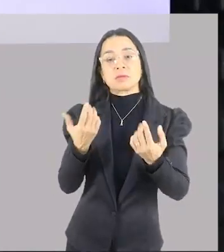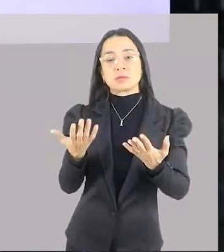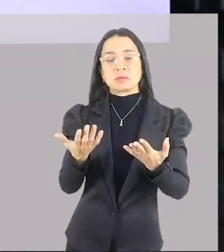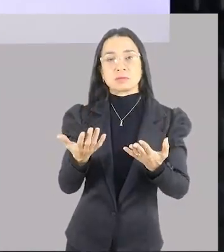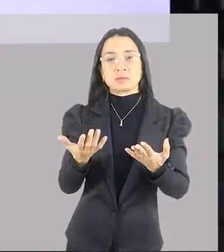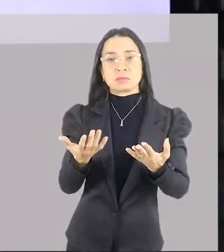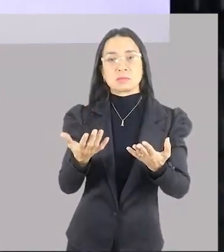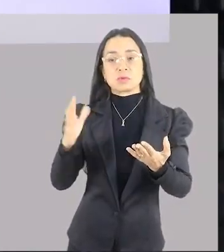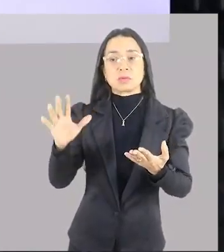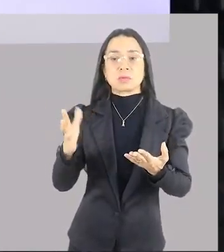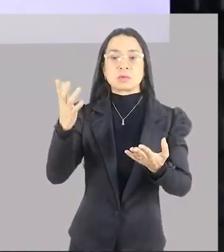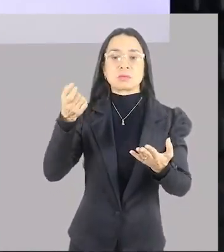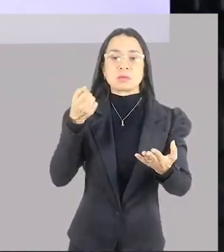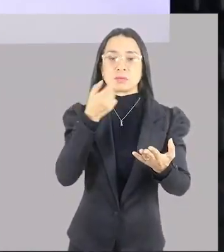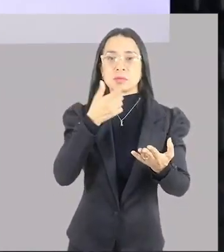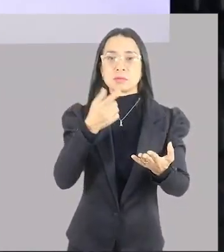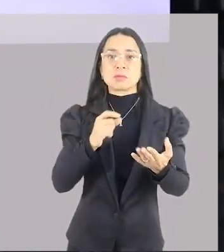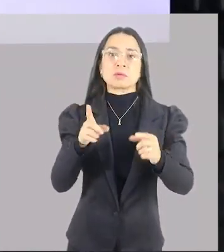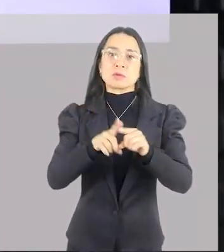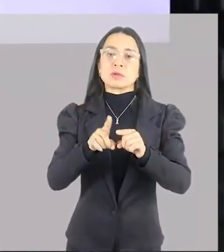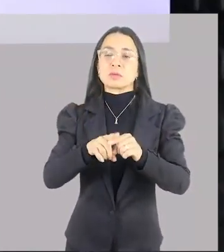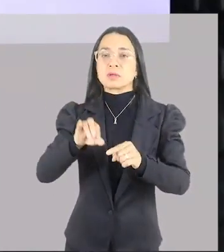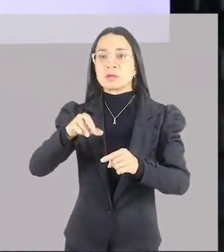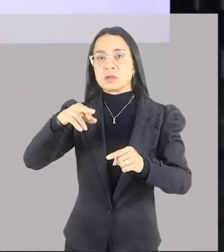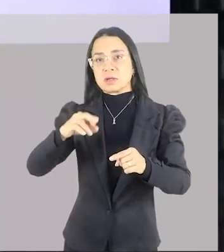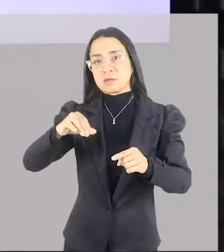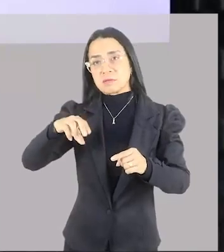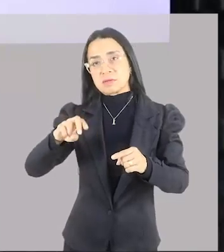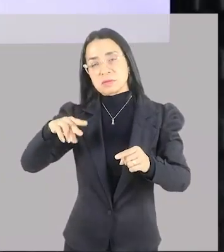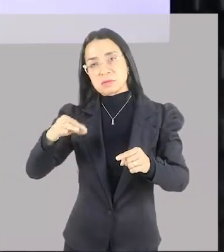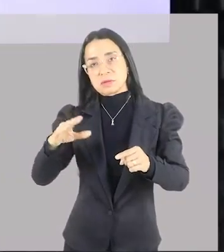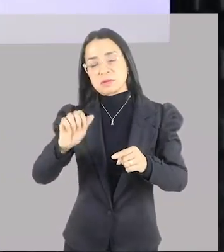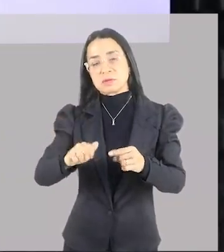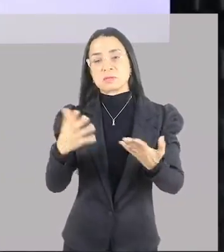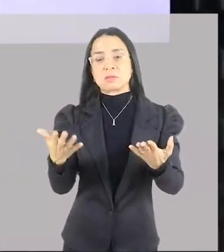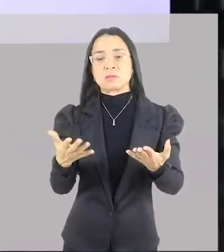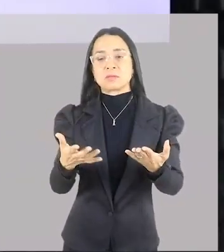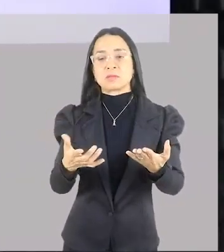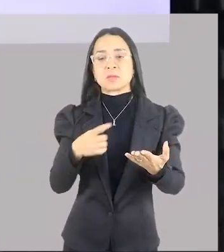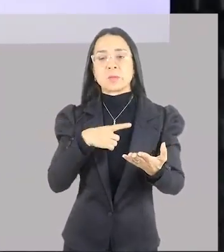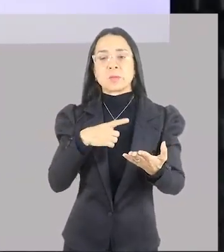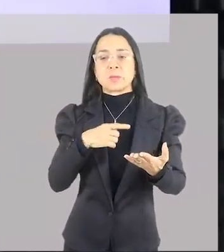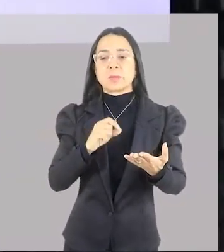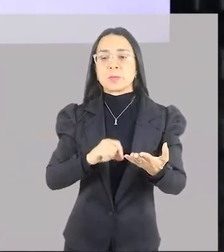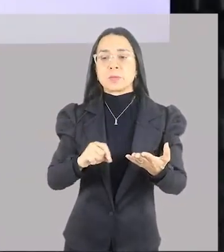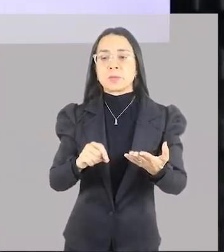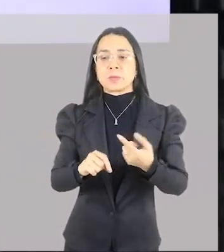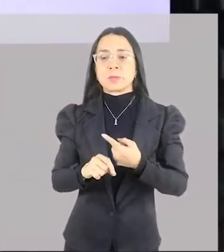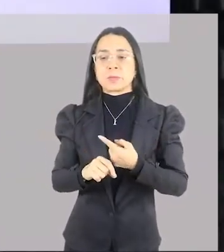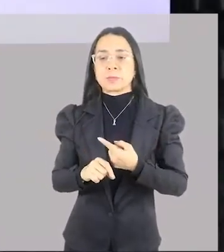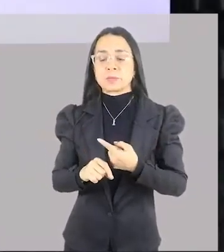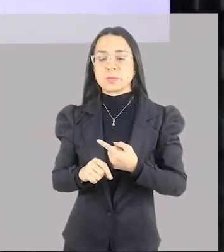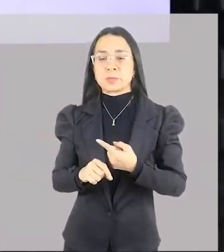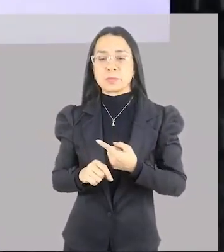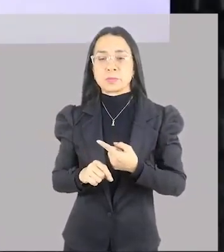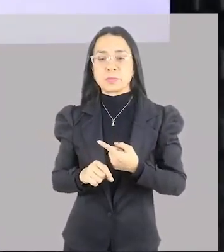né? de irreverência. Tá? Então, olha, a irreverência,